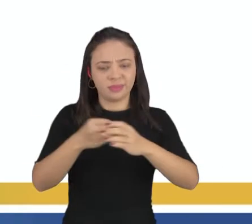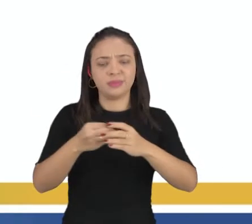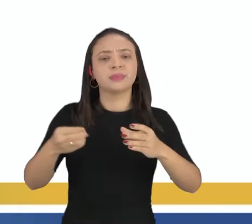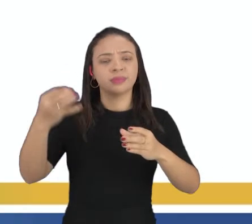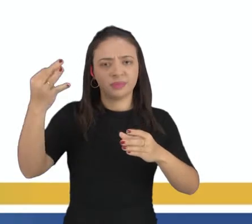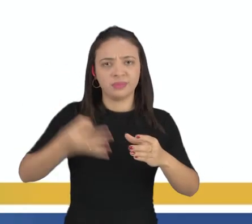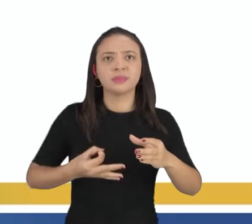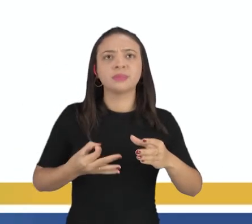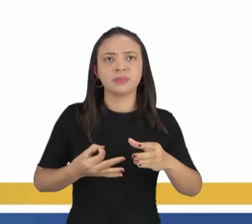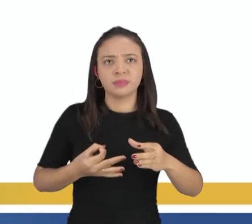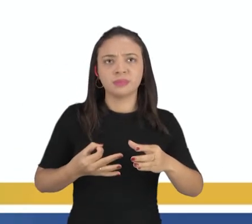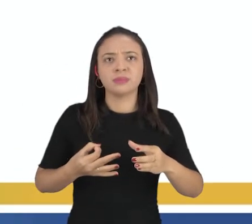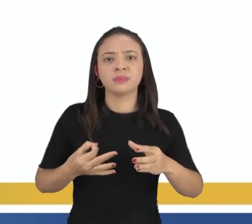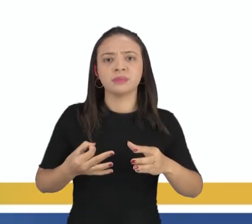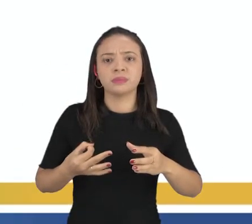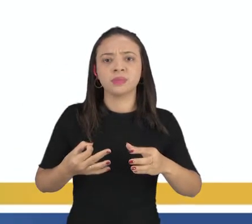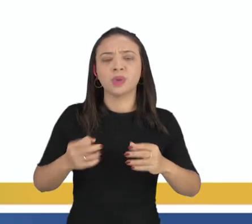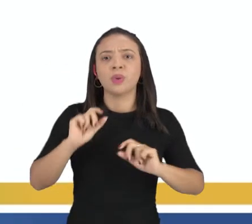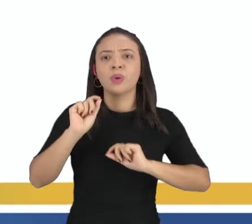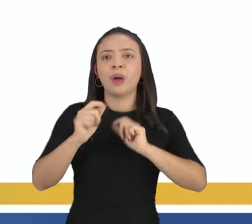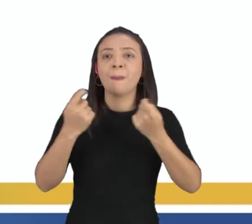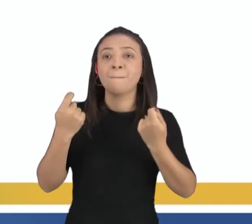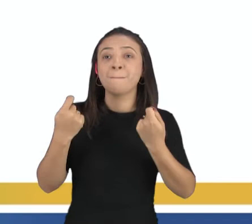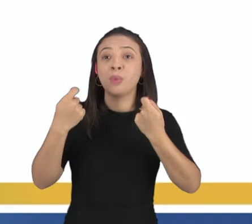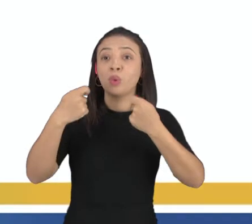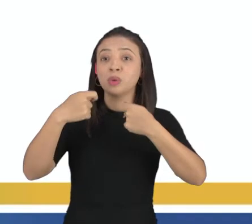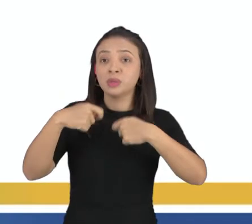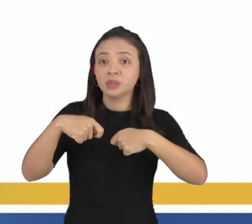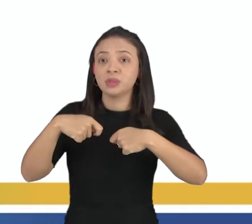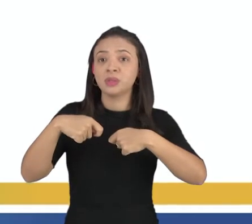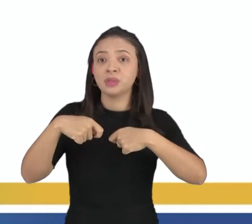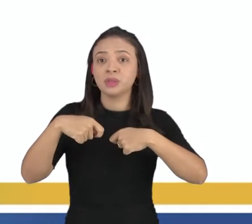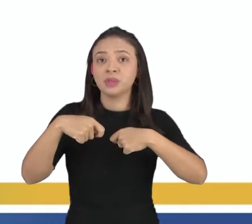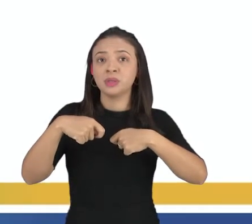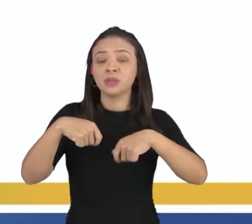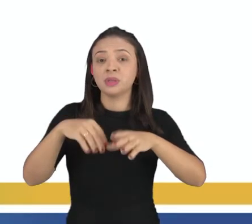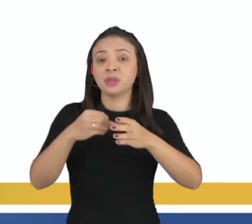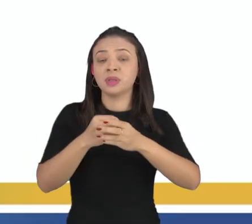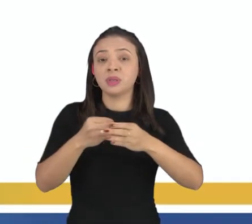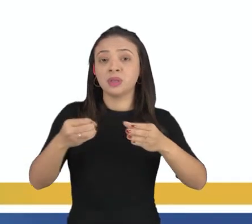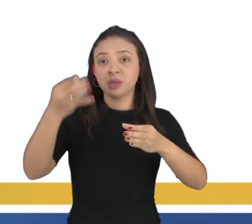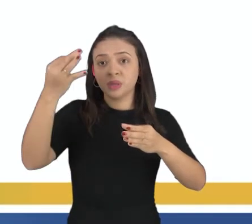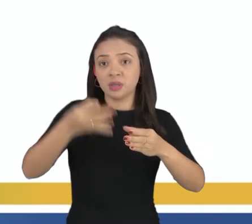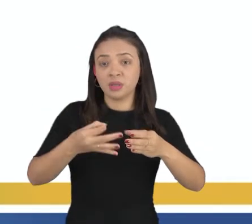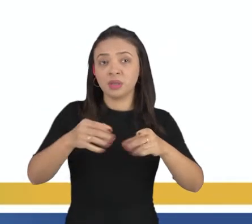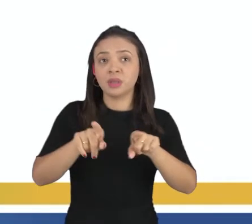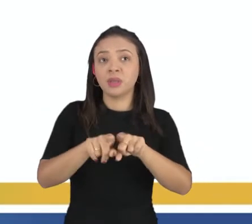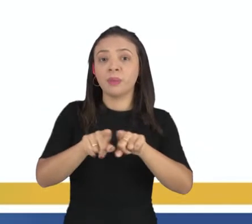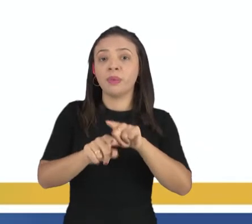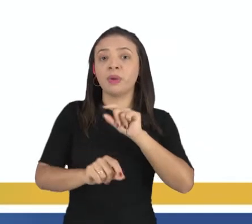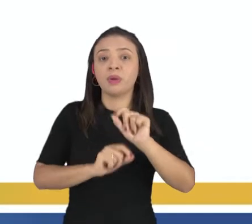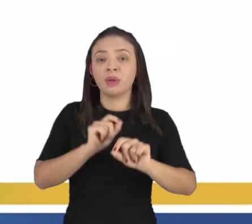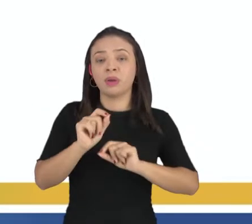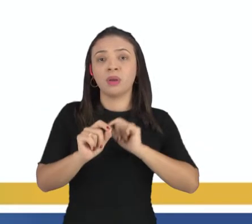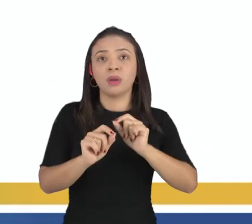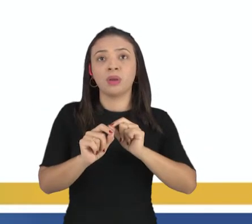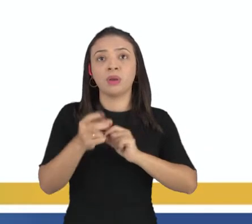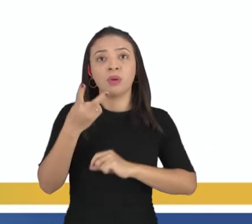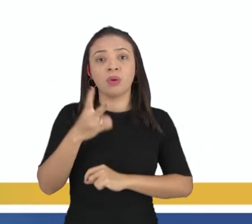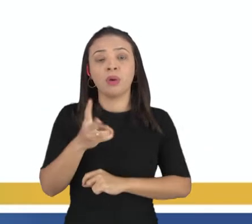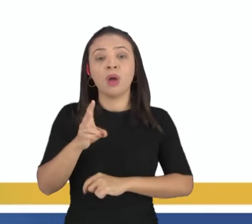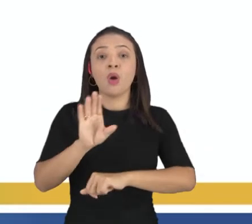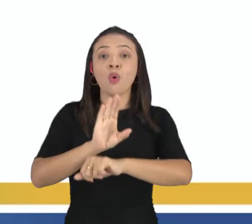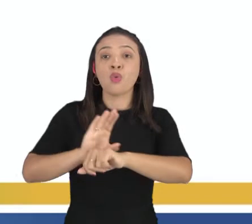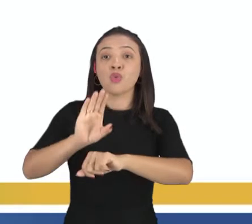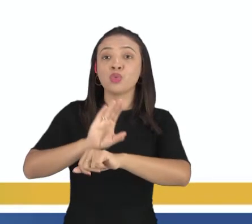sobre uma possibilidade de essas cotas também serem aplicadas em